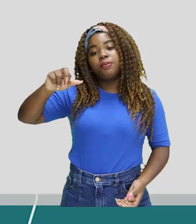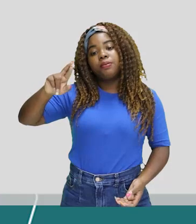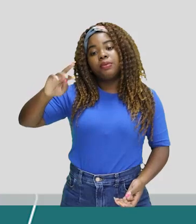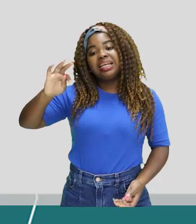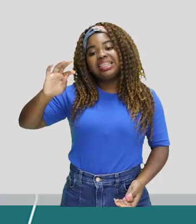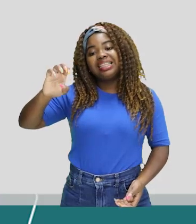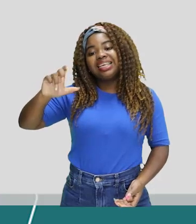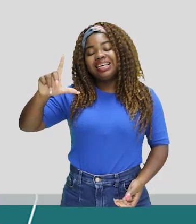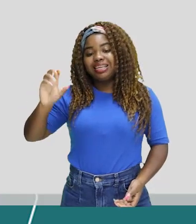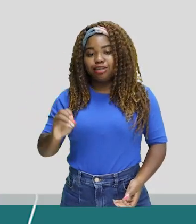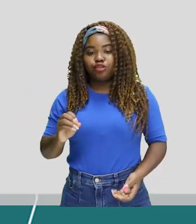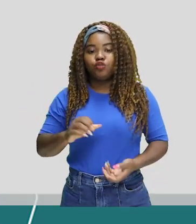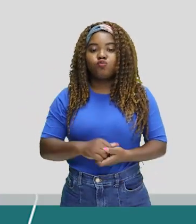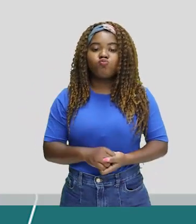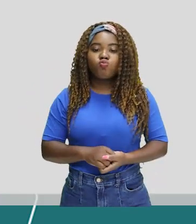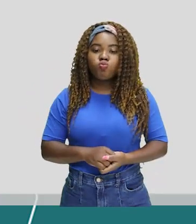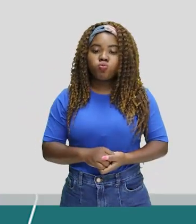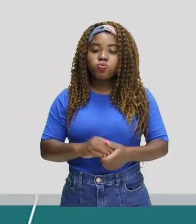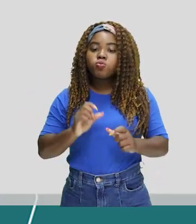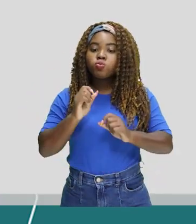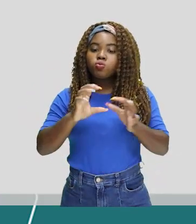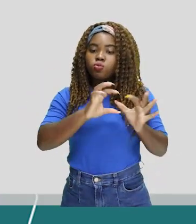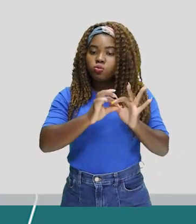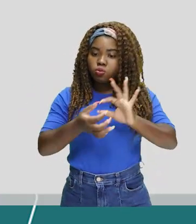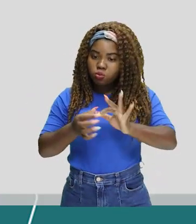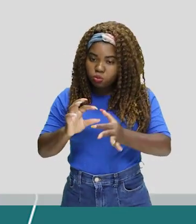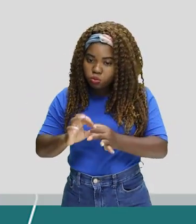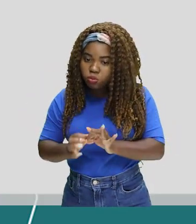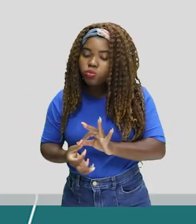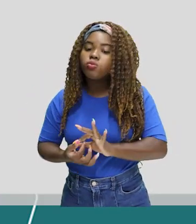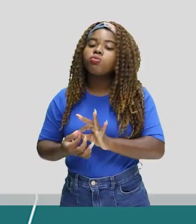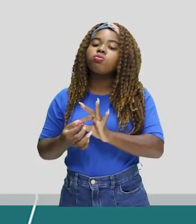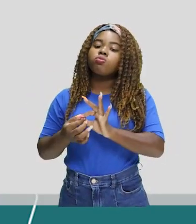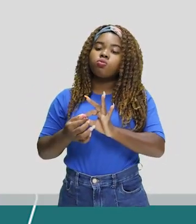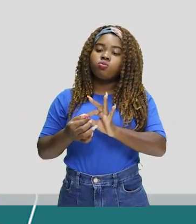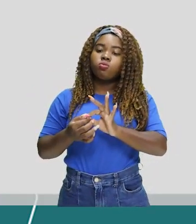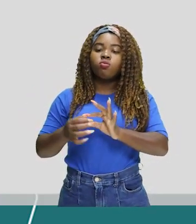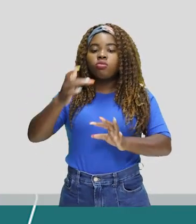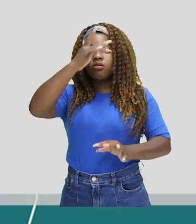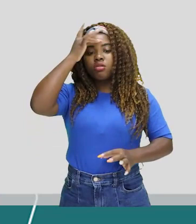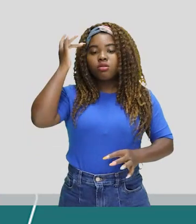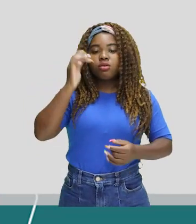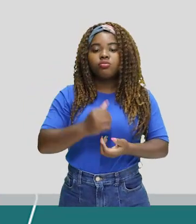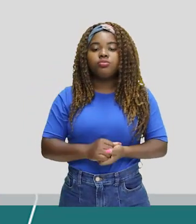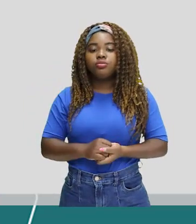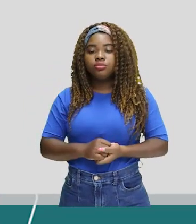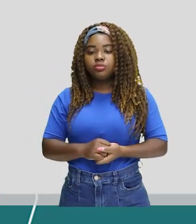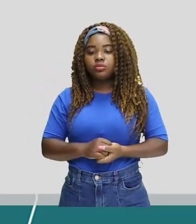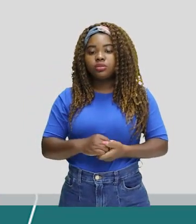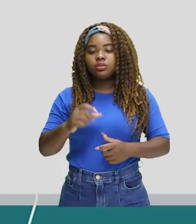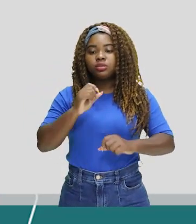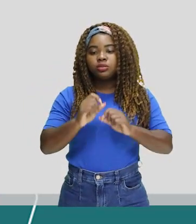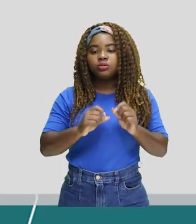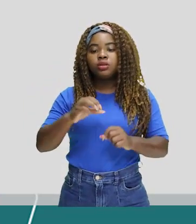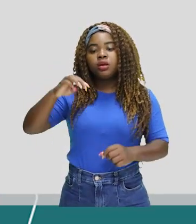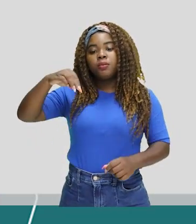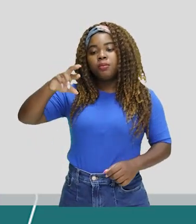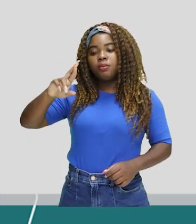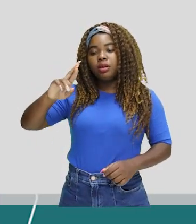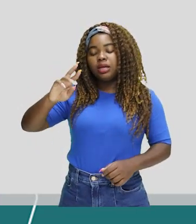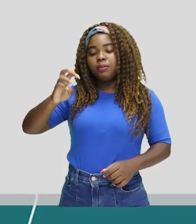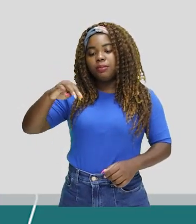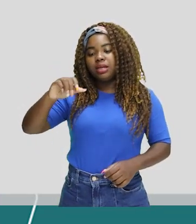lançamento. É uma modalidade olímpica de atletismo, onde os atletas competem para lançar o martelo o mais longe